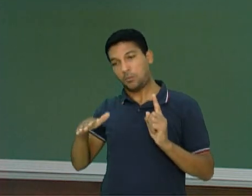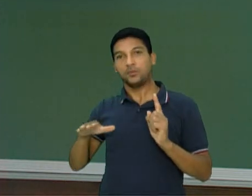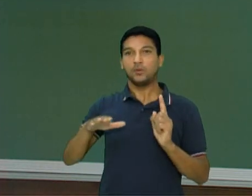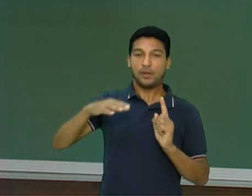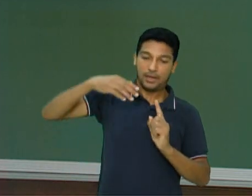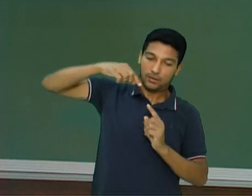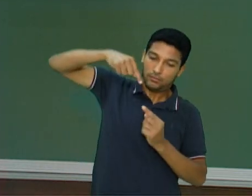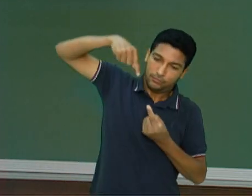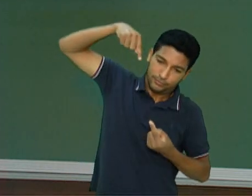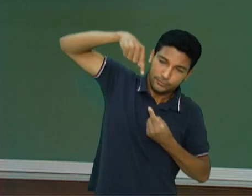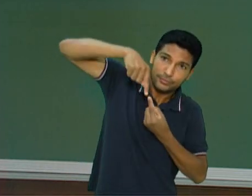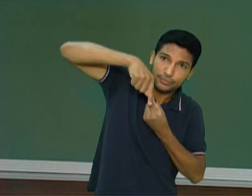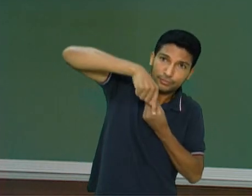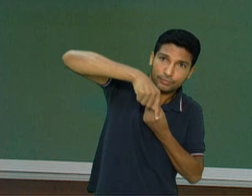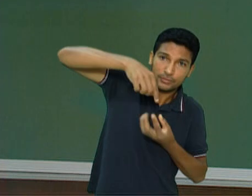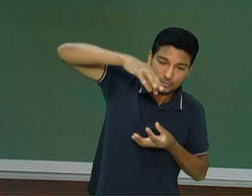Beleza?